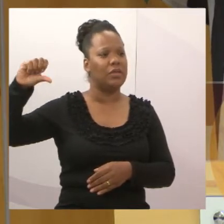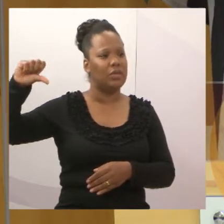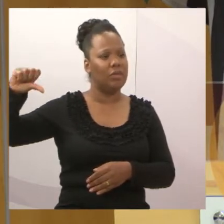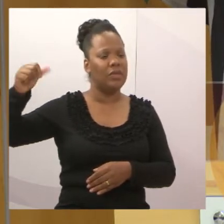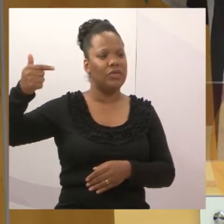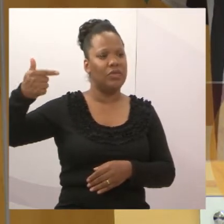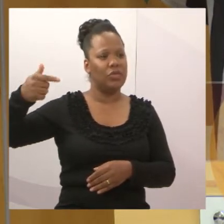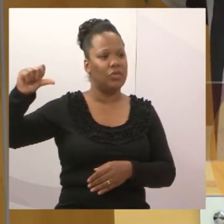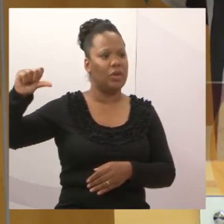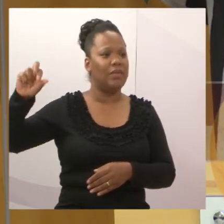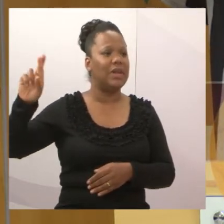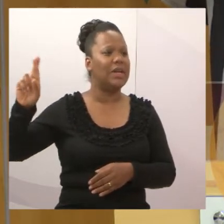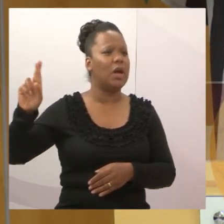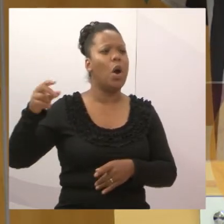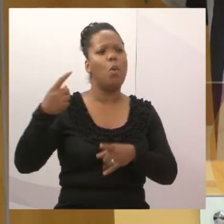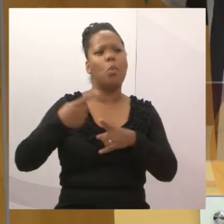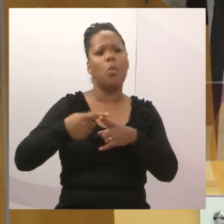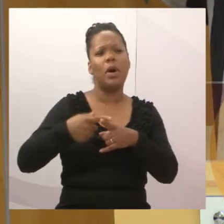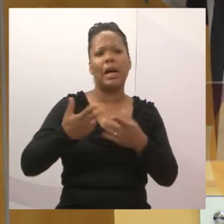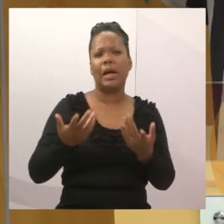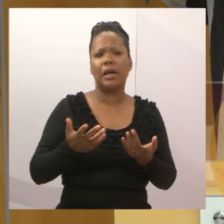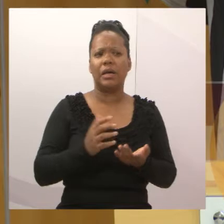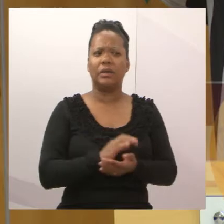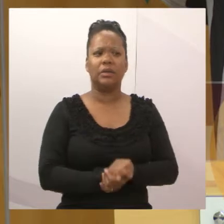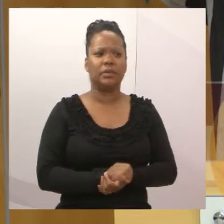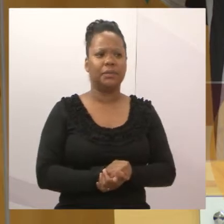80.738.729. Mas por que